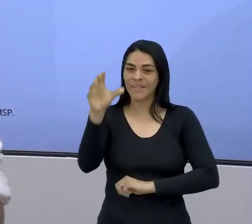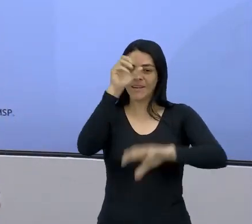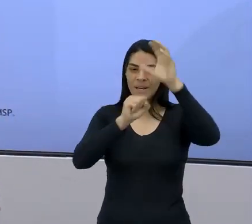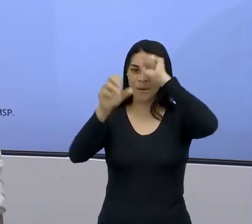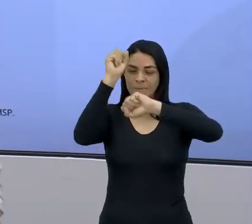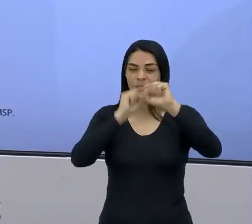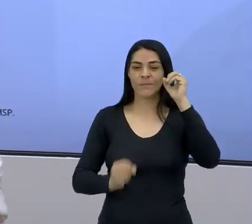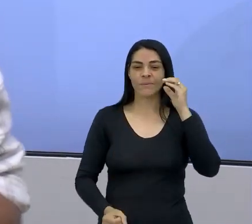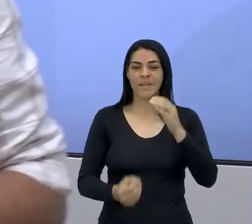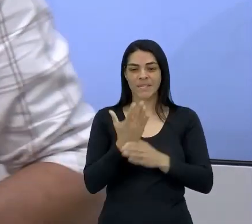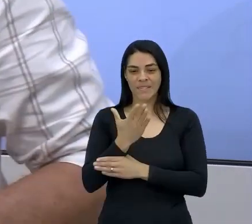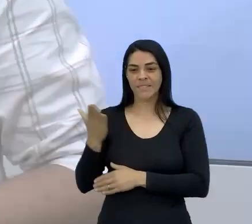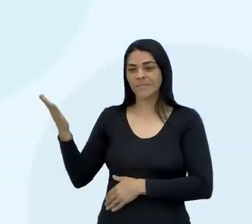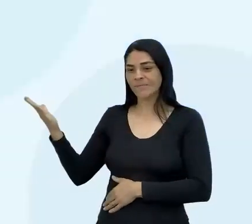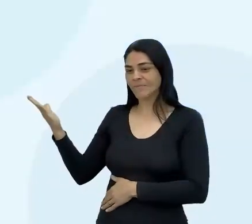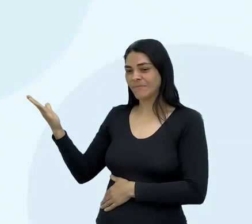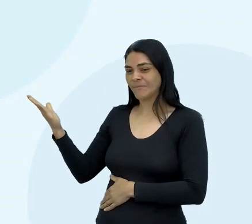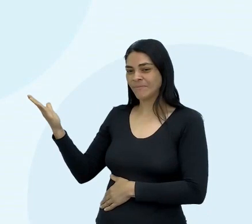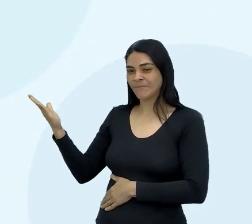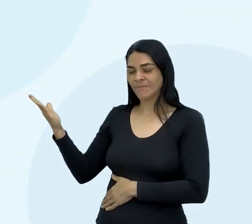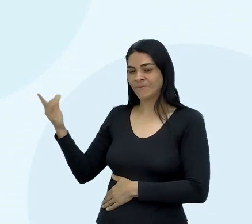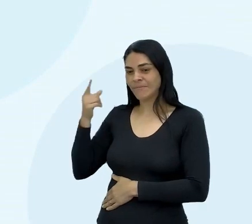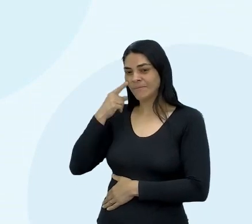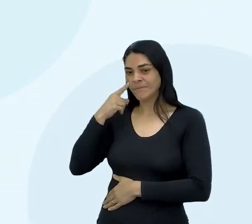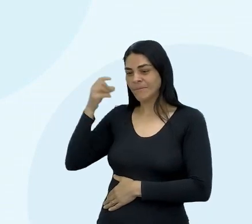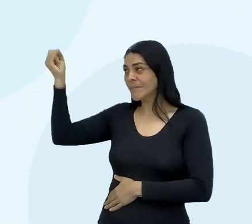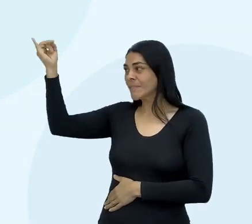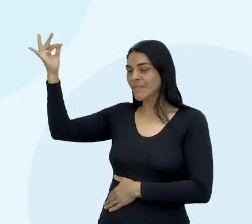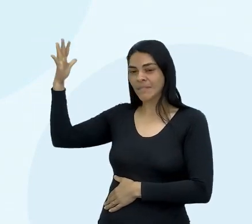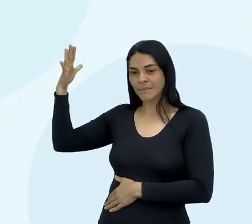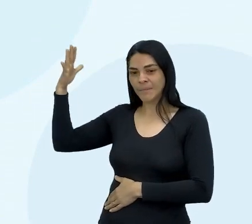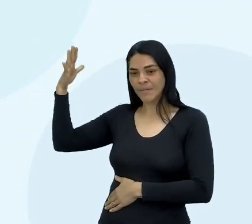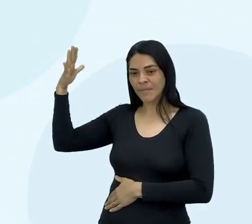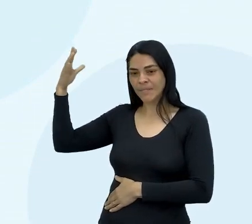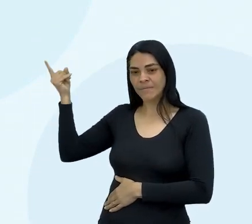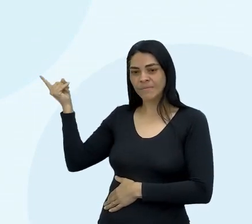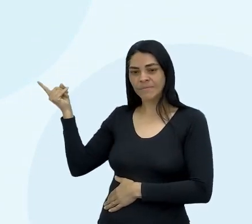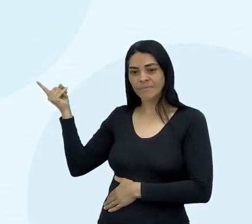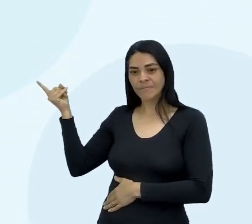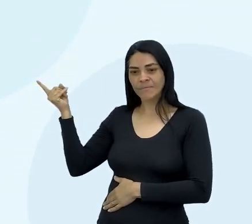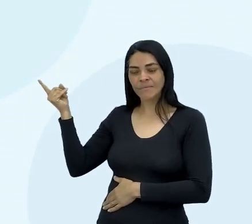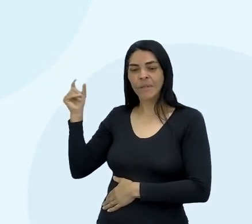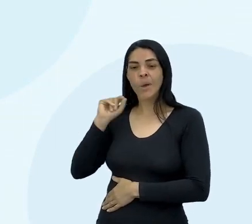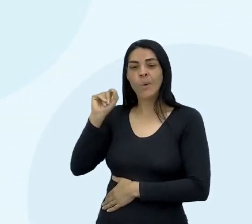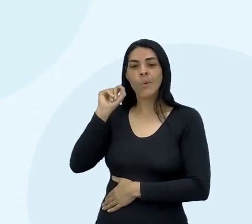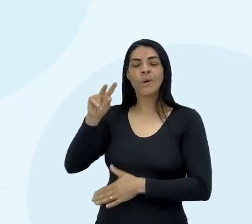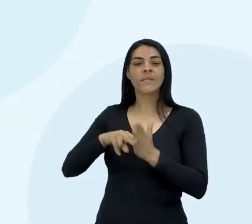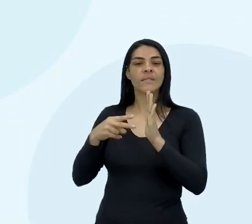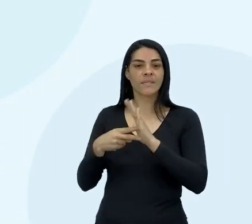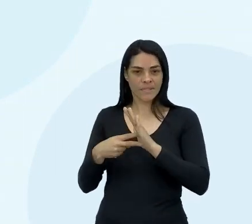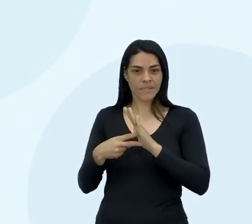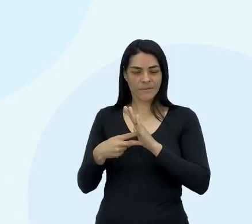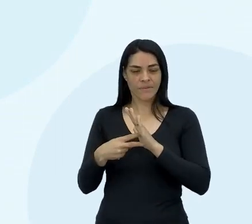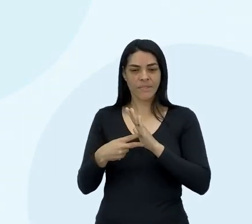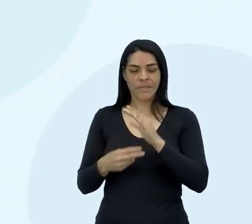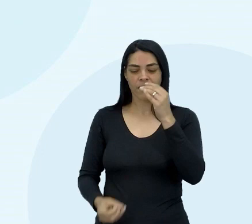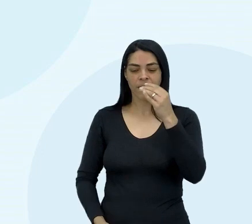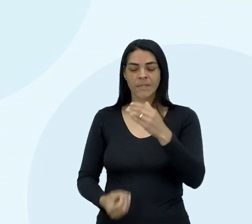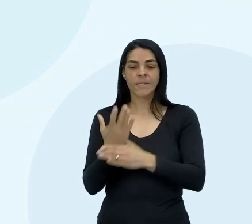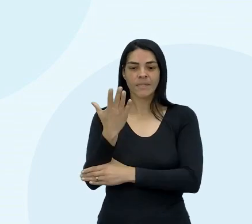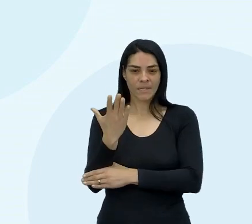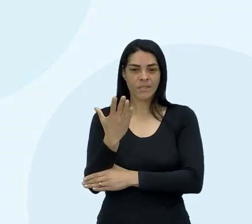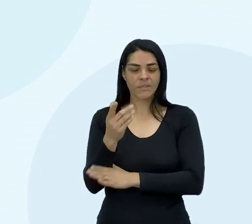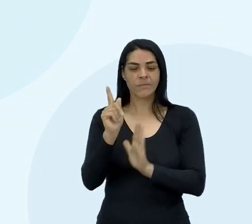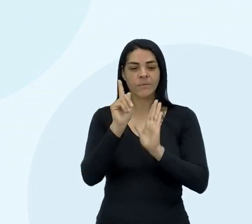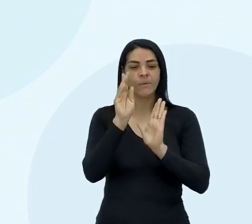ó, vai aparecer uma lâmpadazinha. Olha a lâmpada. Essa lâmpada aí significa o quê? Processos criativos. Não dá para